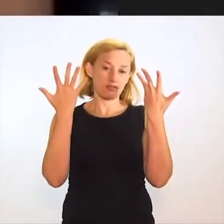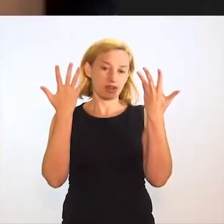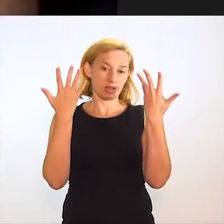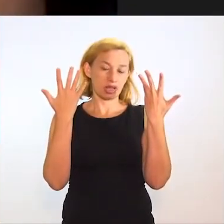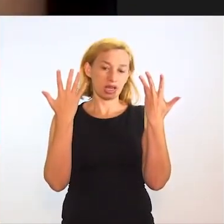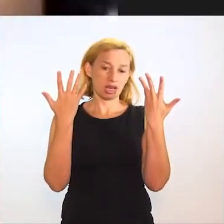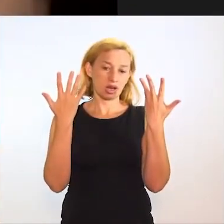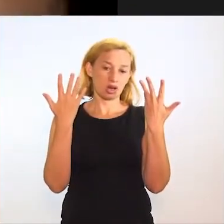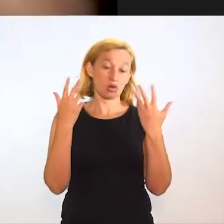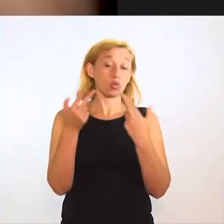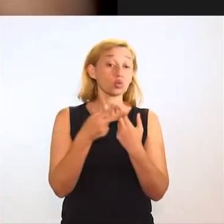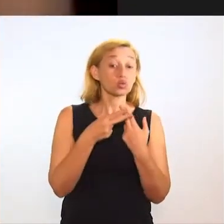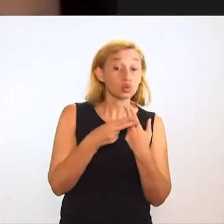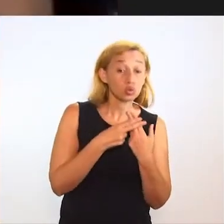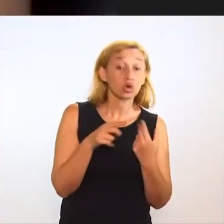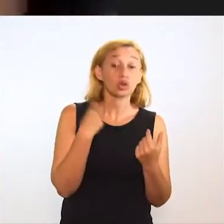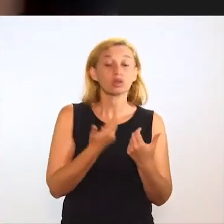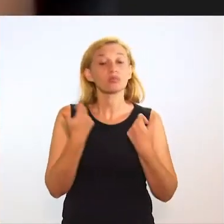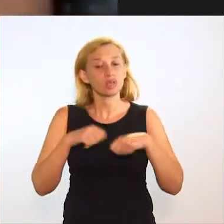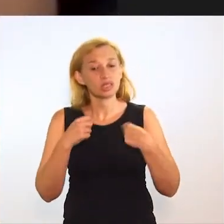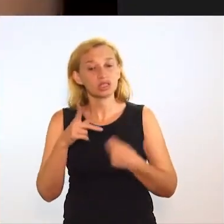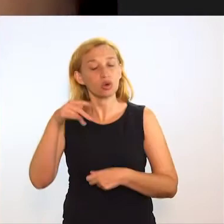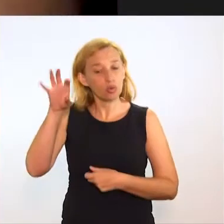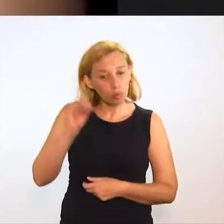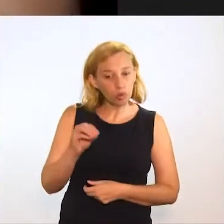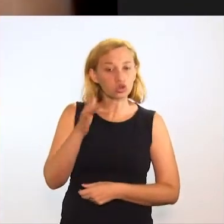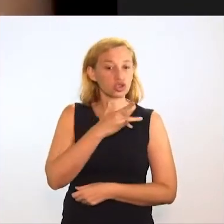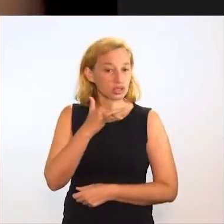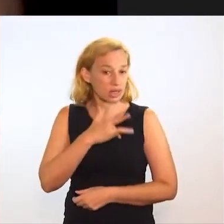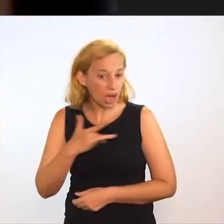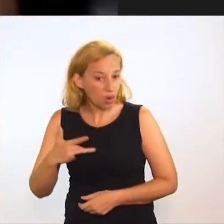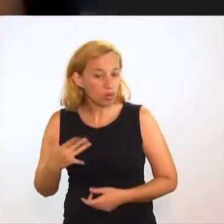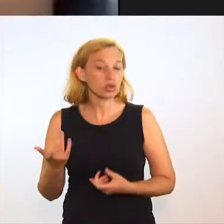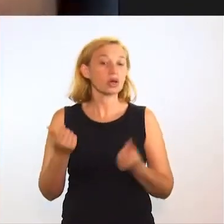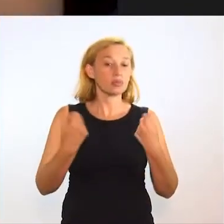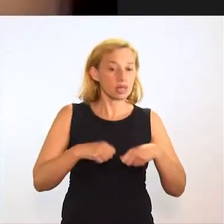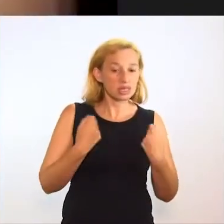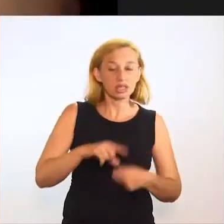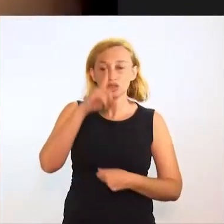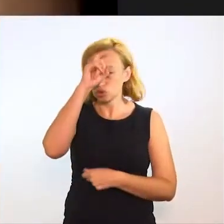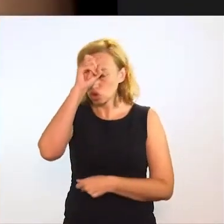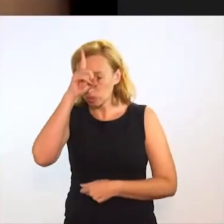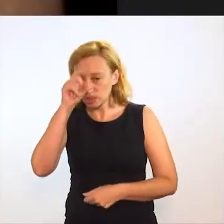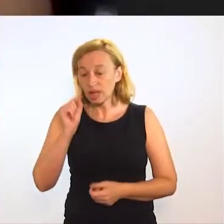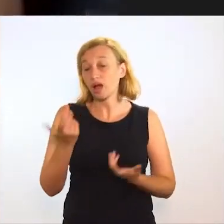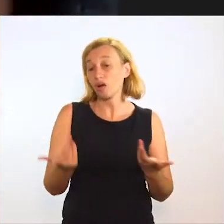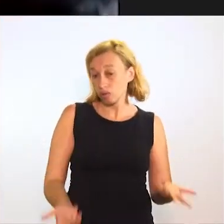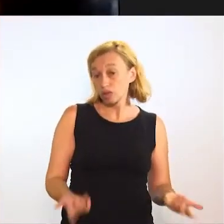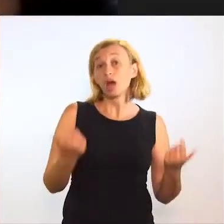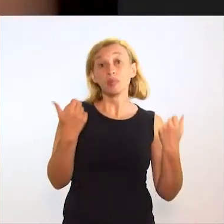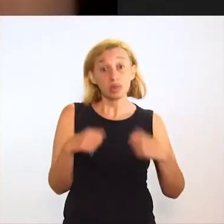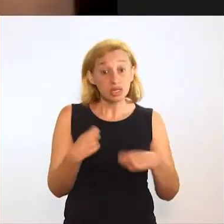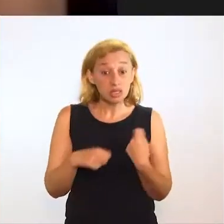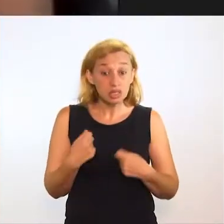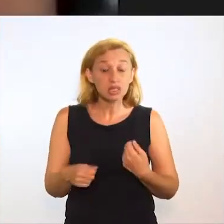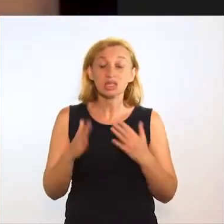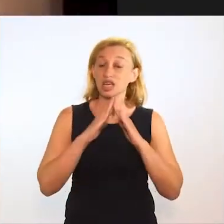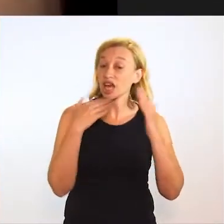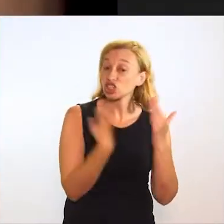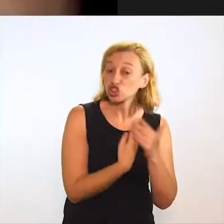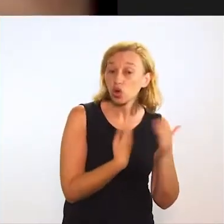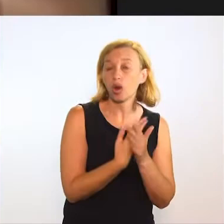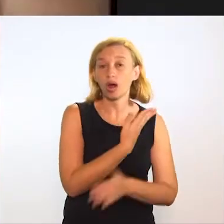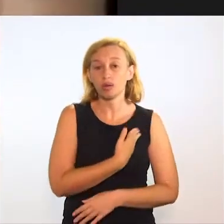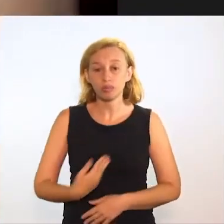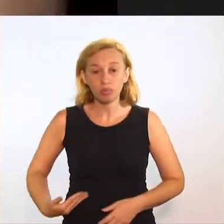né? Então, a gente precisa. Então, a gente precisa que o posto de saúde funcione, a gente precisa que o hospital tenha leito de UTI, a